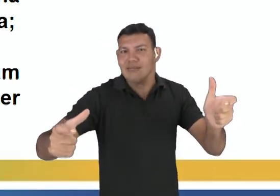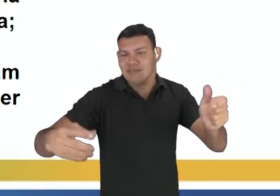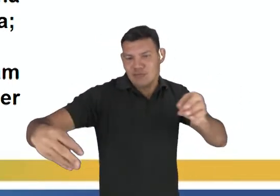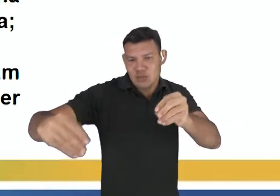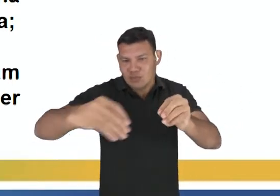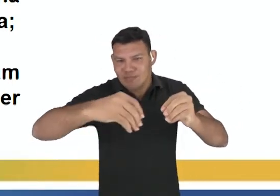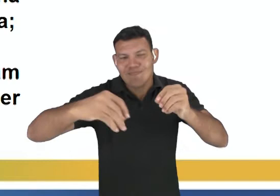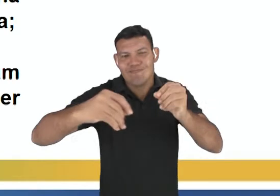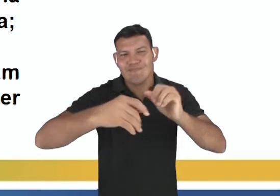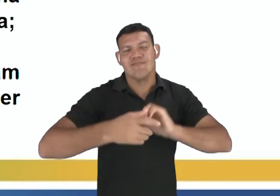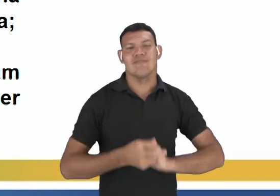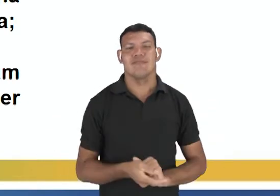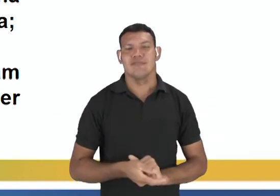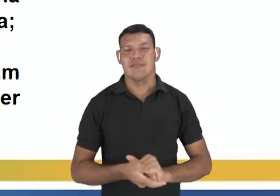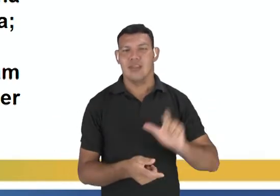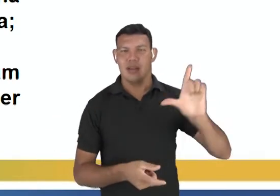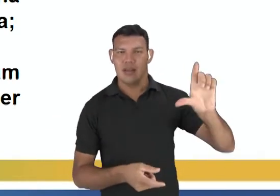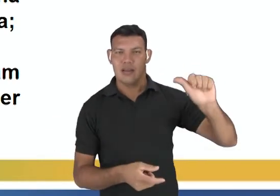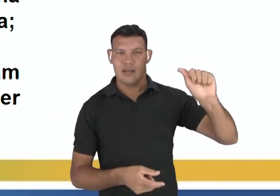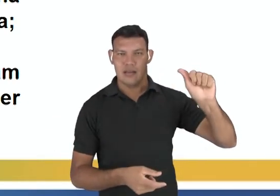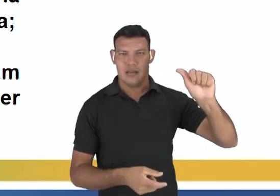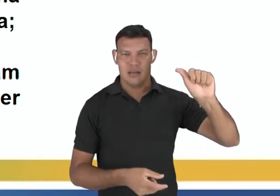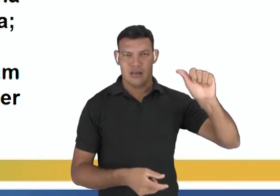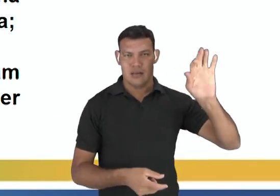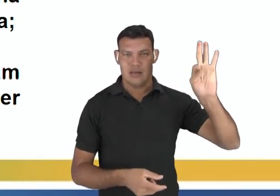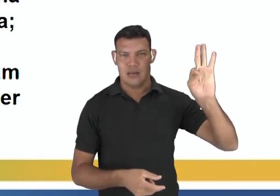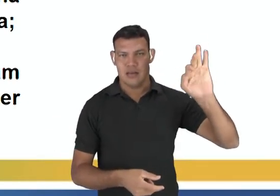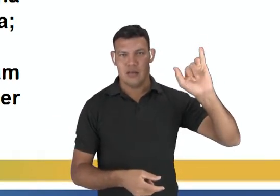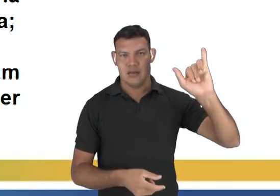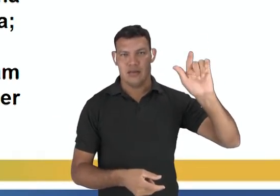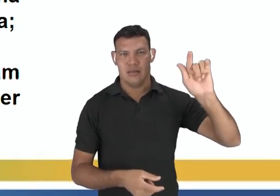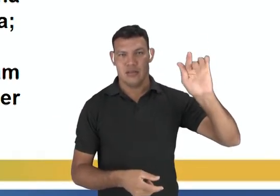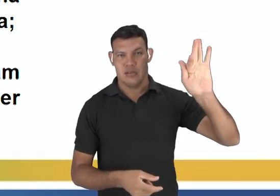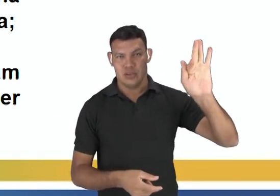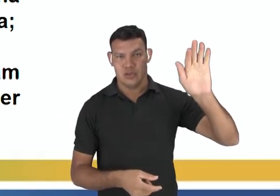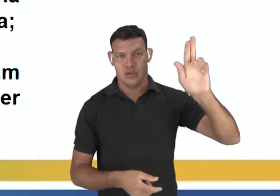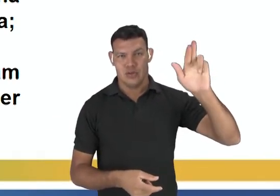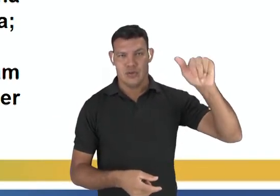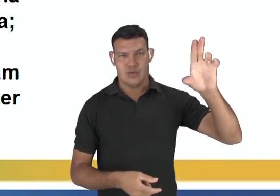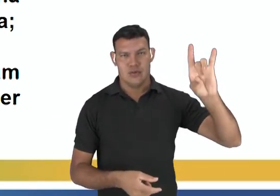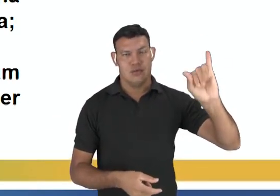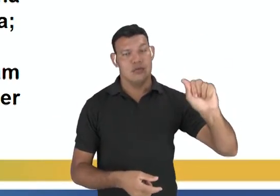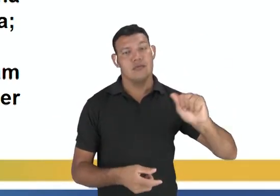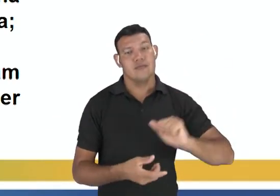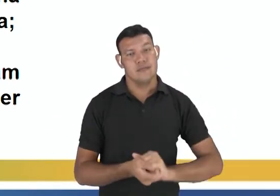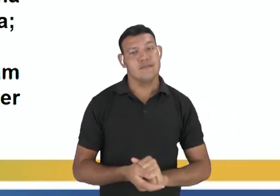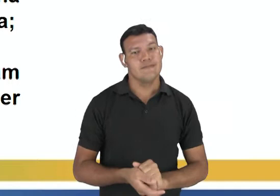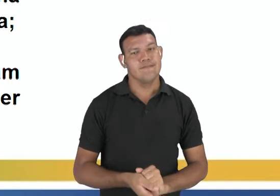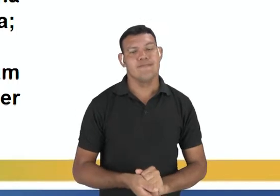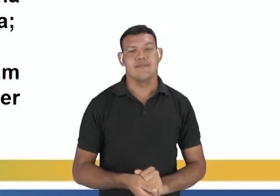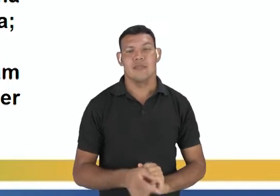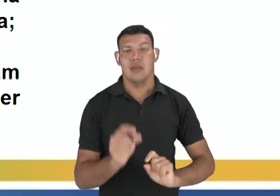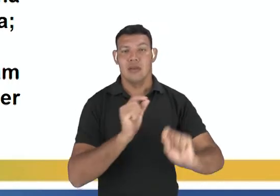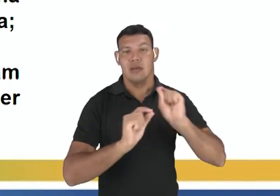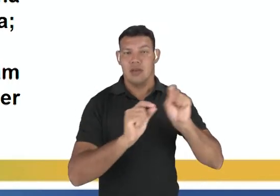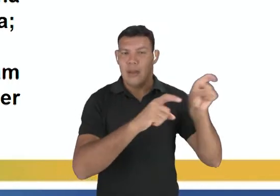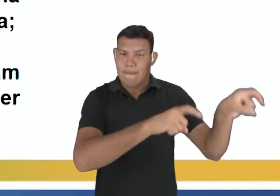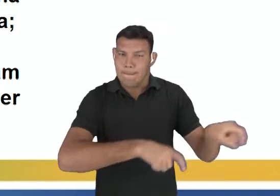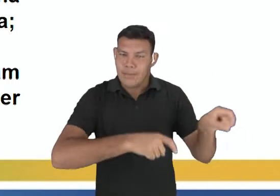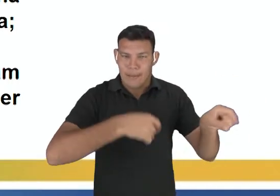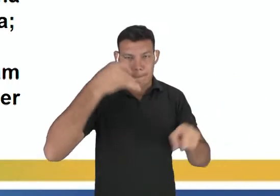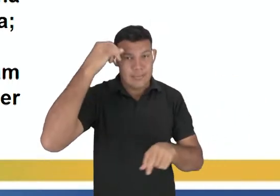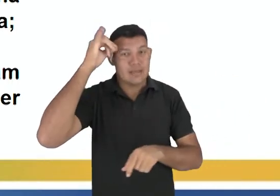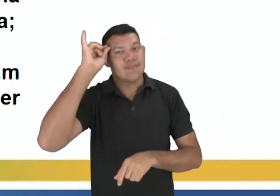os latifúndios, principalmente para a pecuária. Então a pecuária extensiva é uma das atividades que